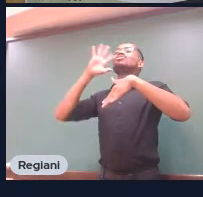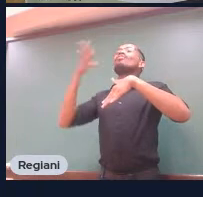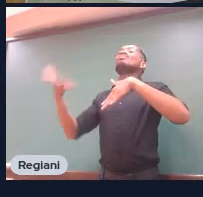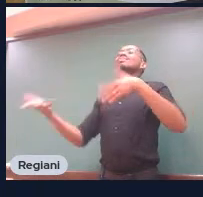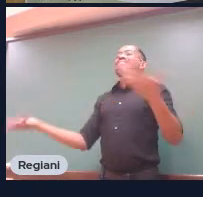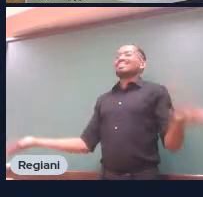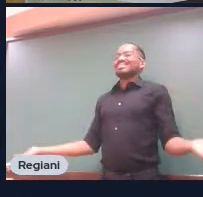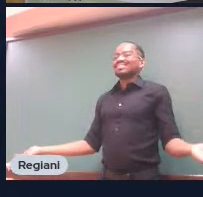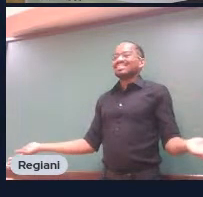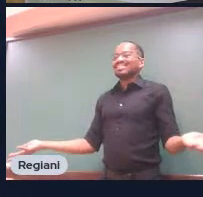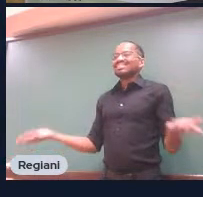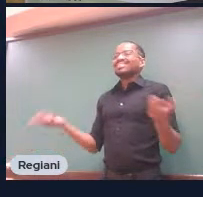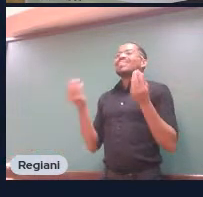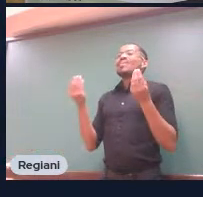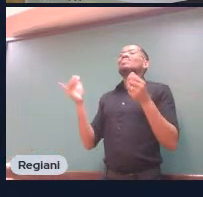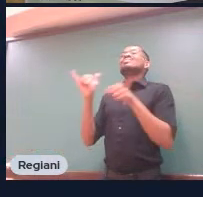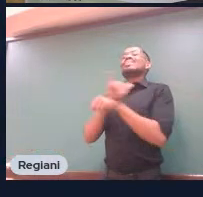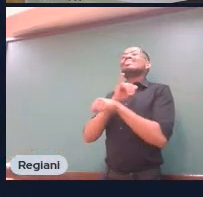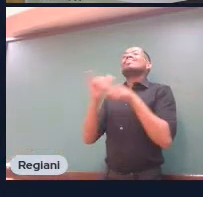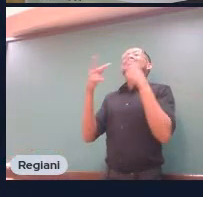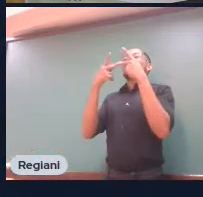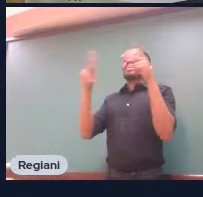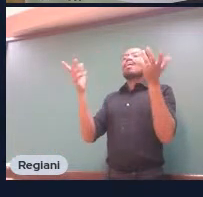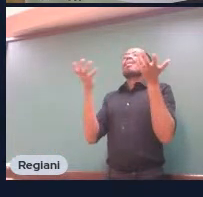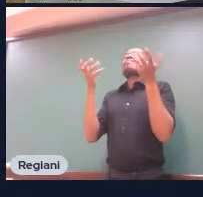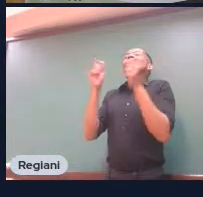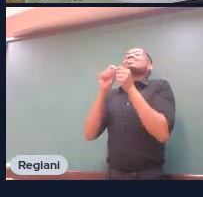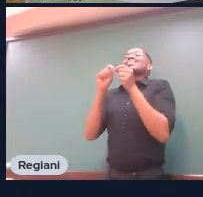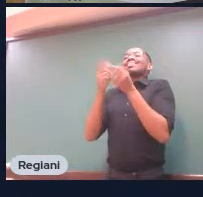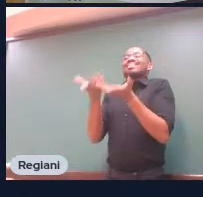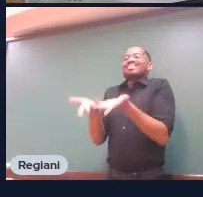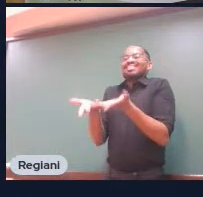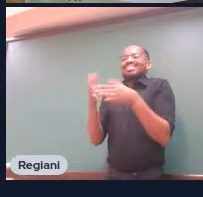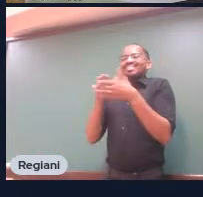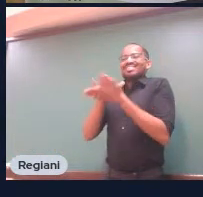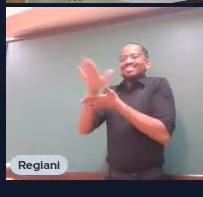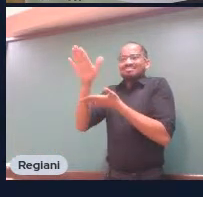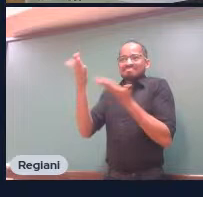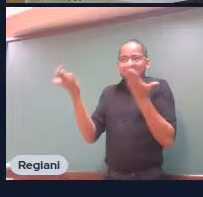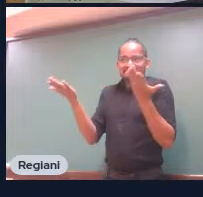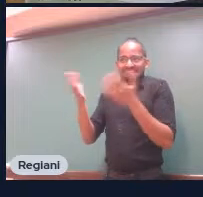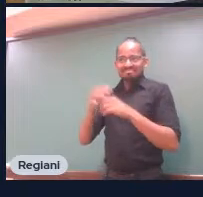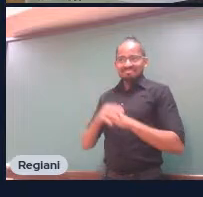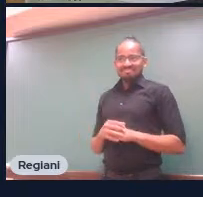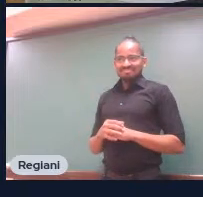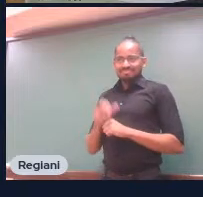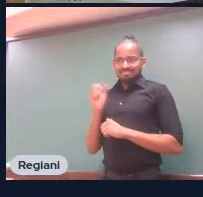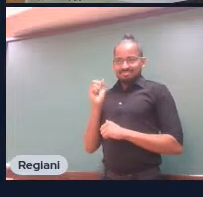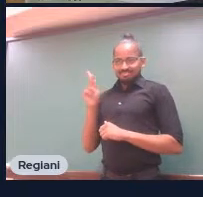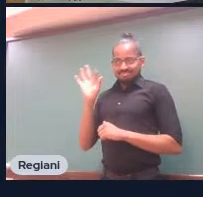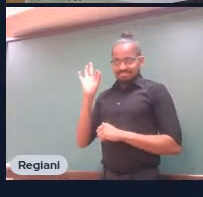pensar no que vai querer fazer em termos de publicações, ok?